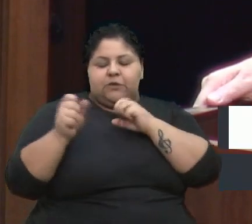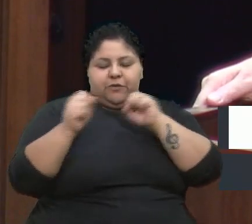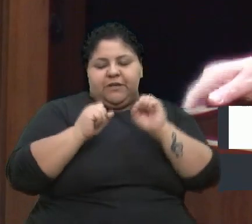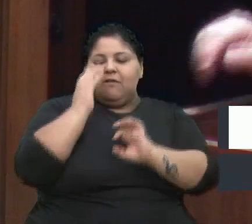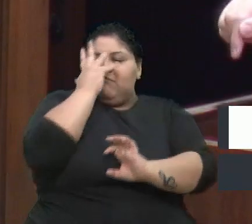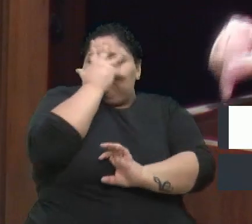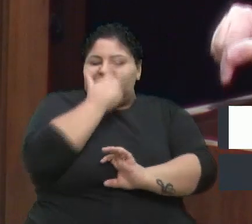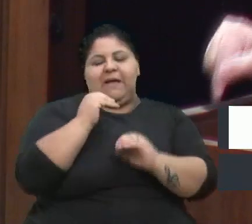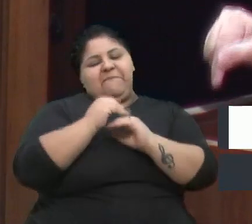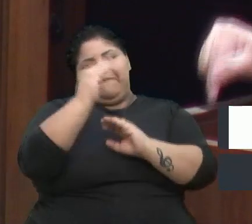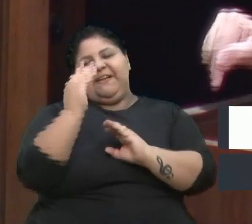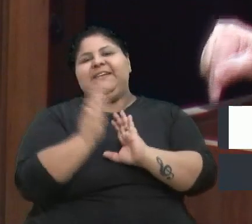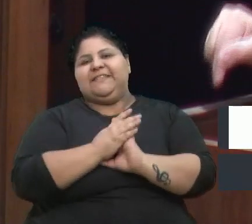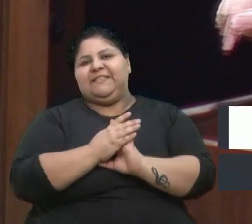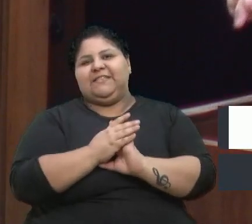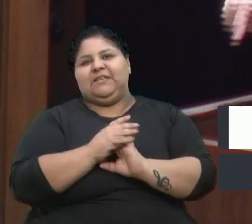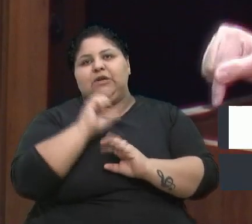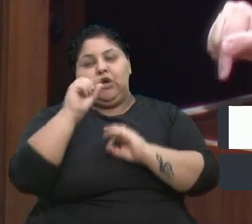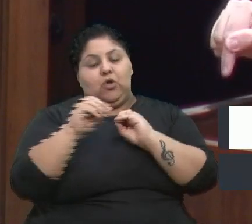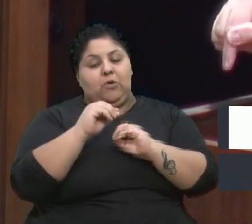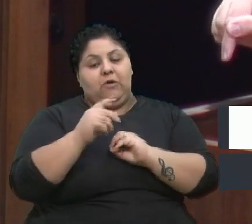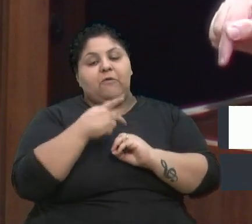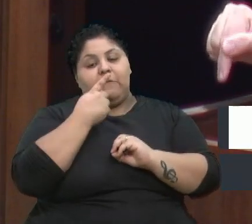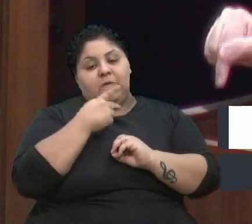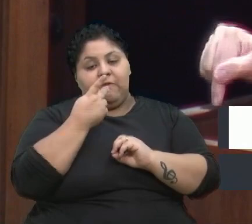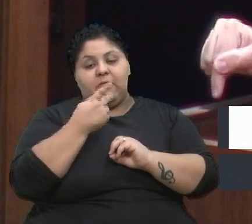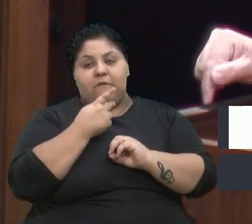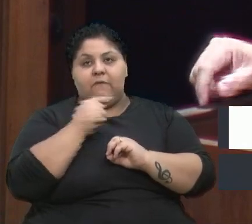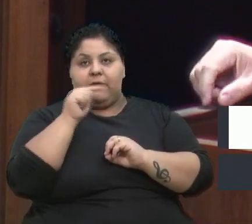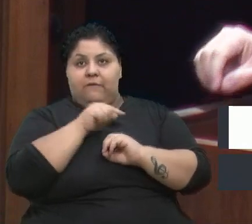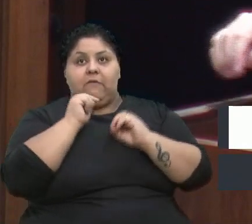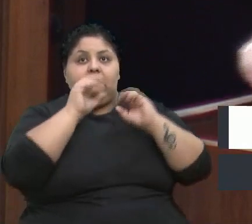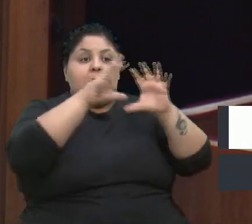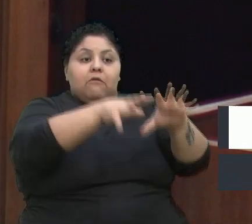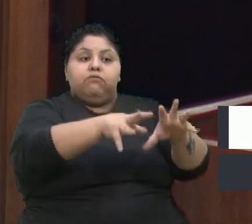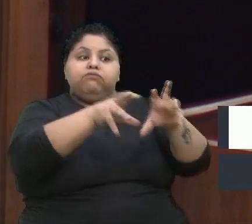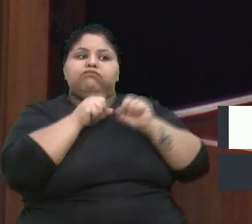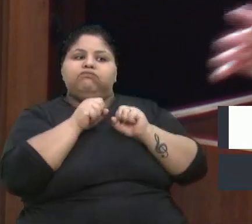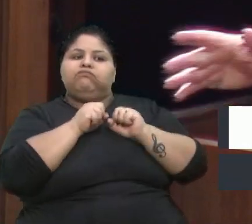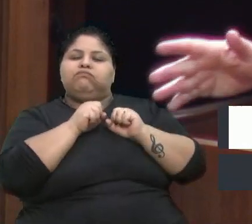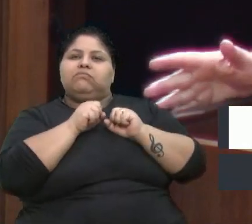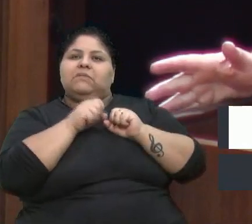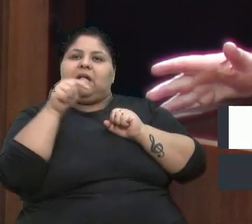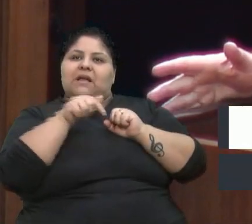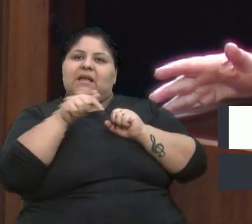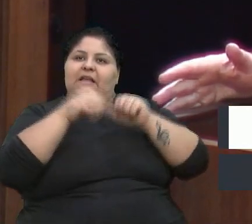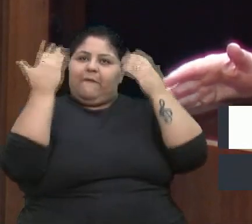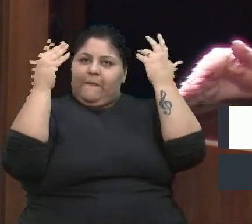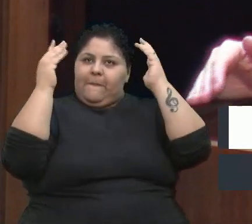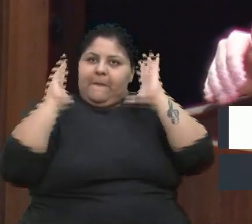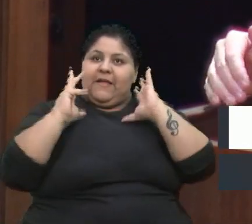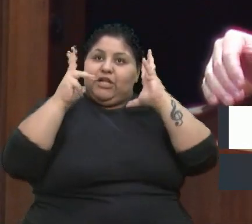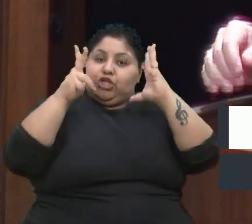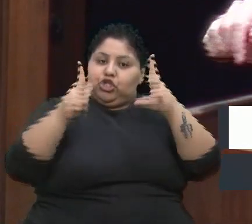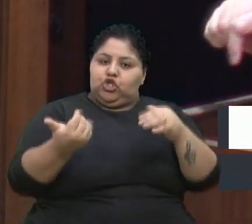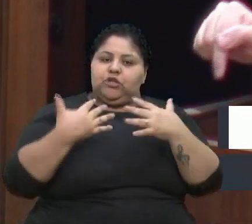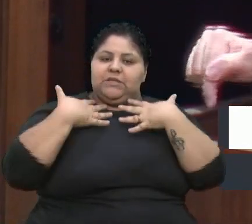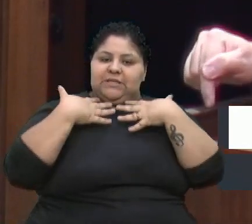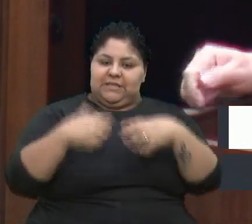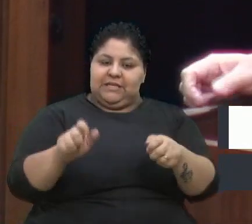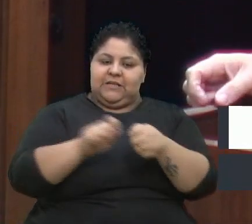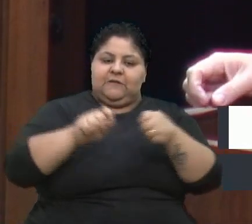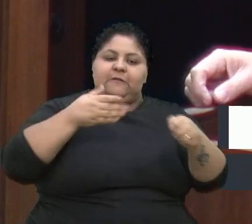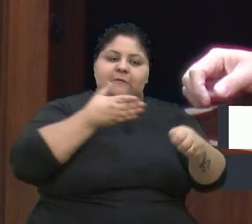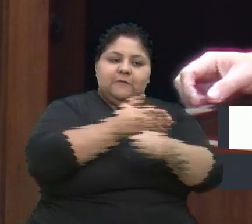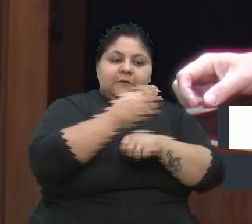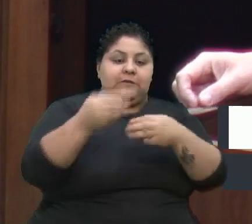mais. Mas o que eu queria dizer é que essa adoção, e aqui eu quero parabenizar todas as secretarias envolvidas, né? Essa